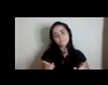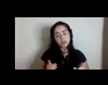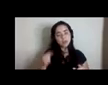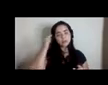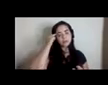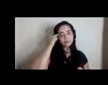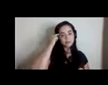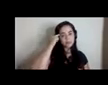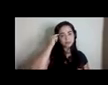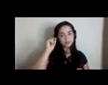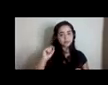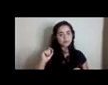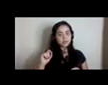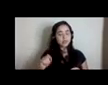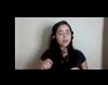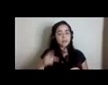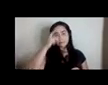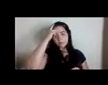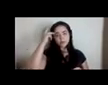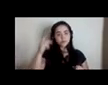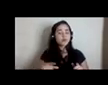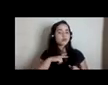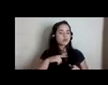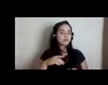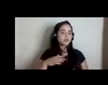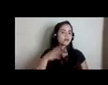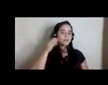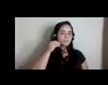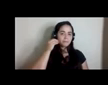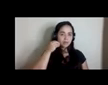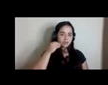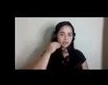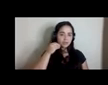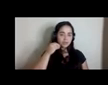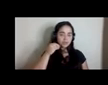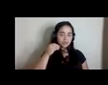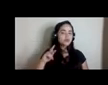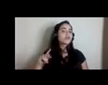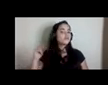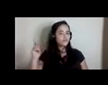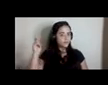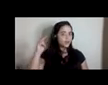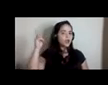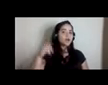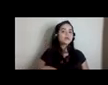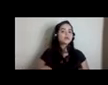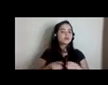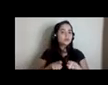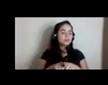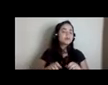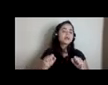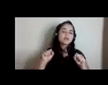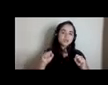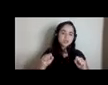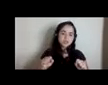pensem, quem tem a prática, se esses valores não fazem sentido também na EJA, por